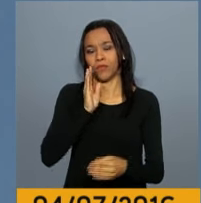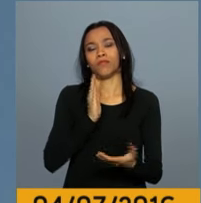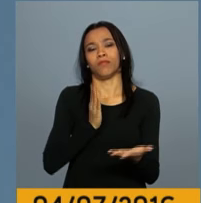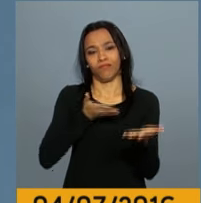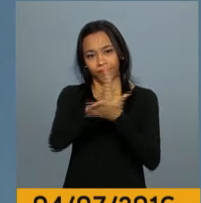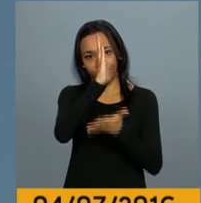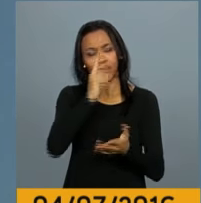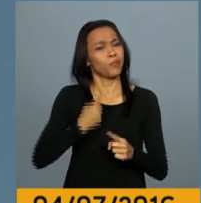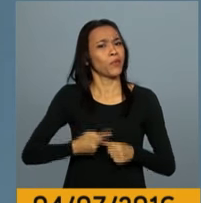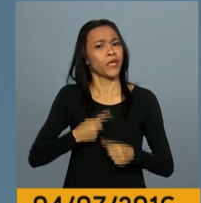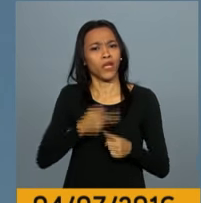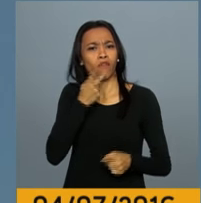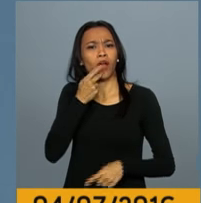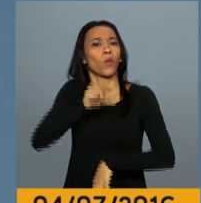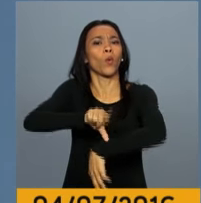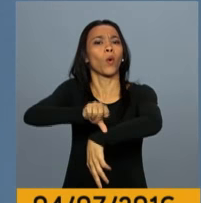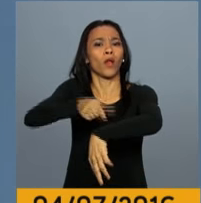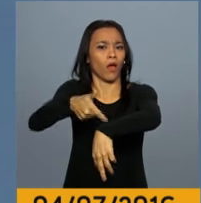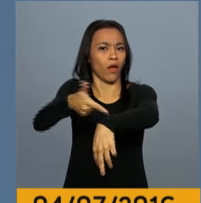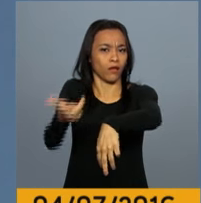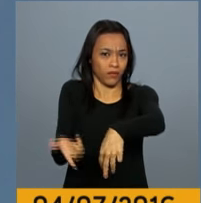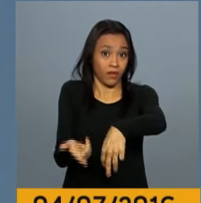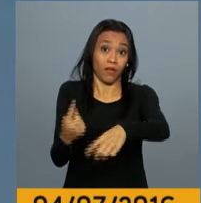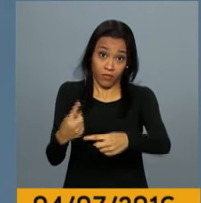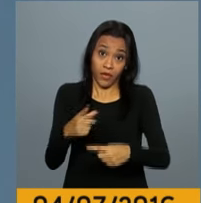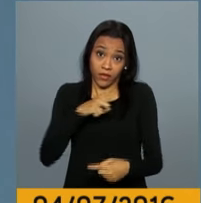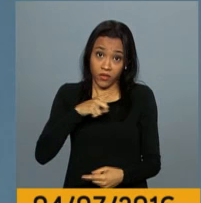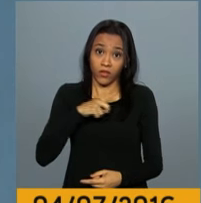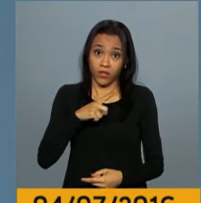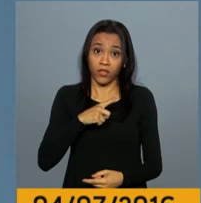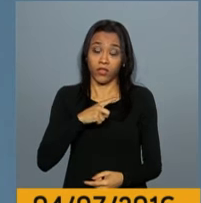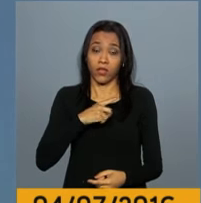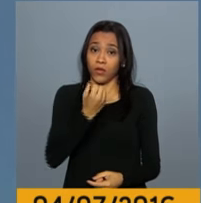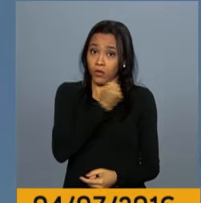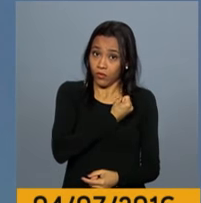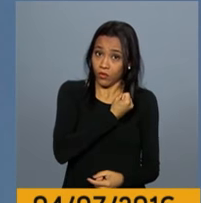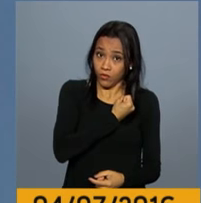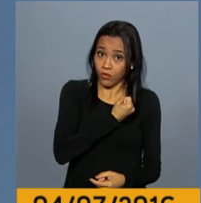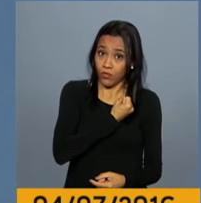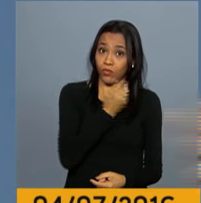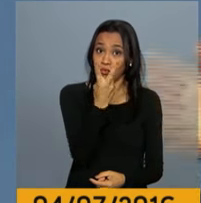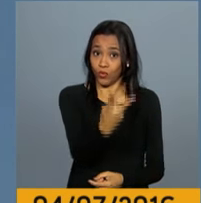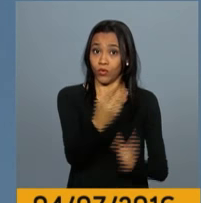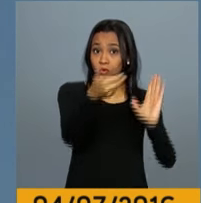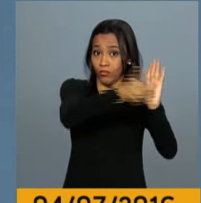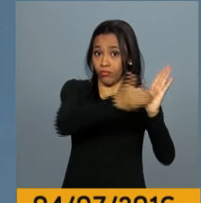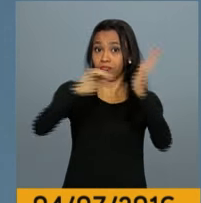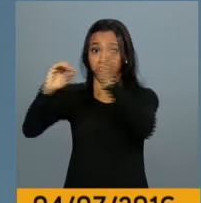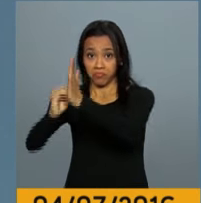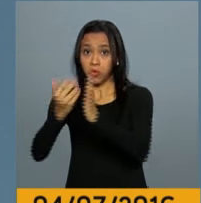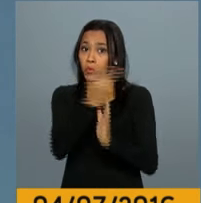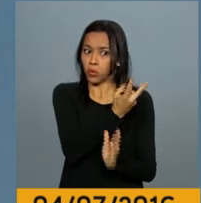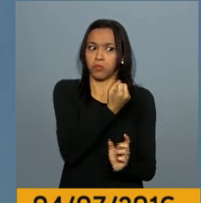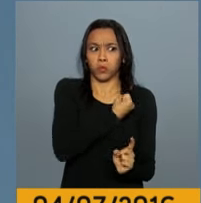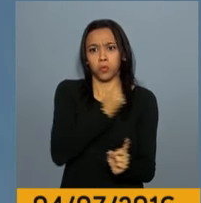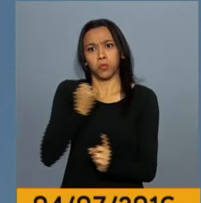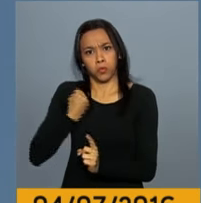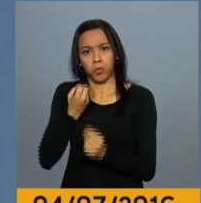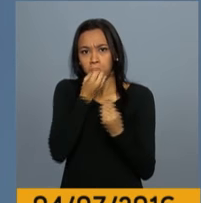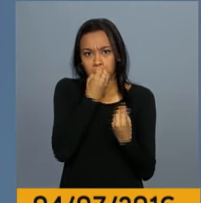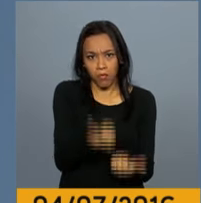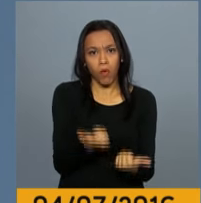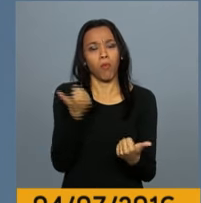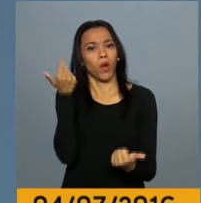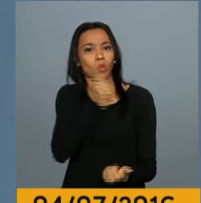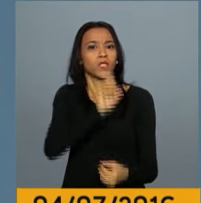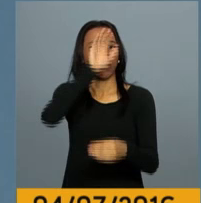Porque é claro que havia quórum no Senado e havia quórum da Câmara dos Deputados às 4:30 da manhã.